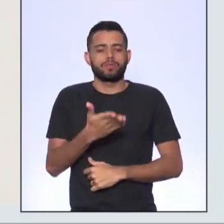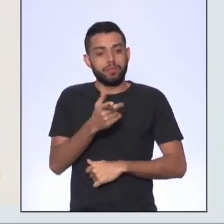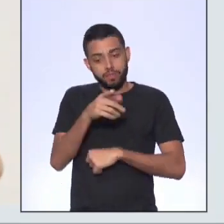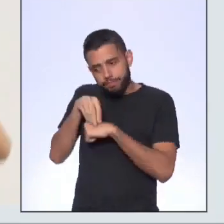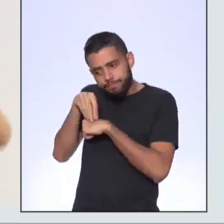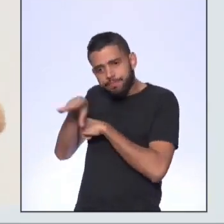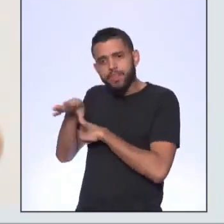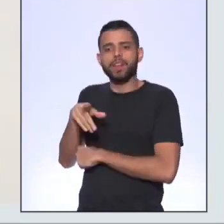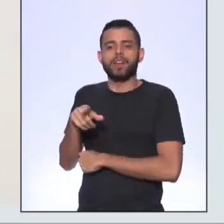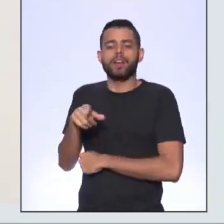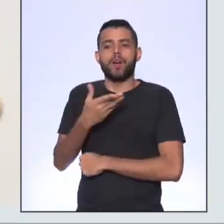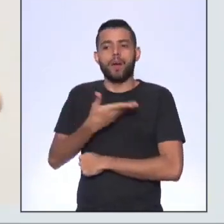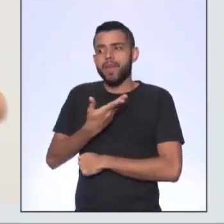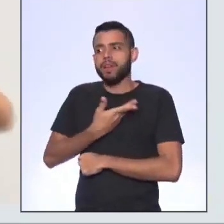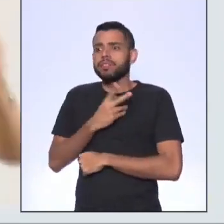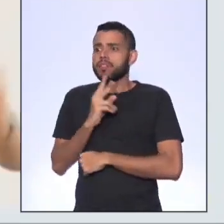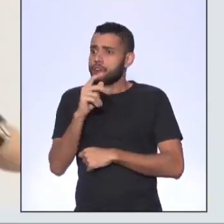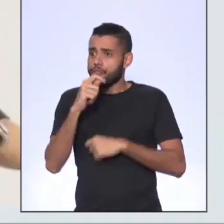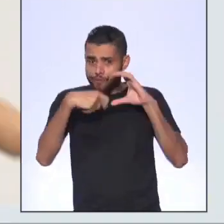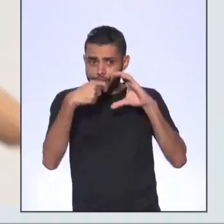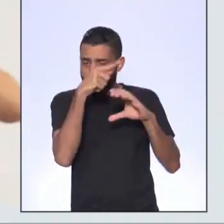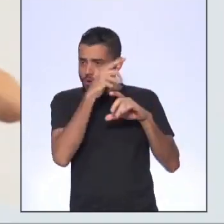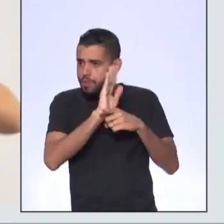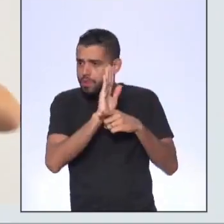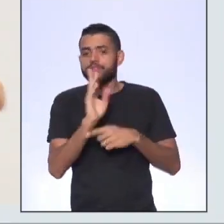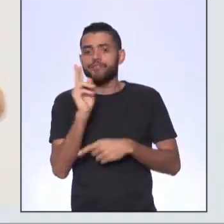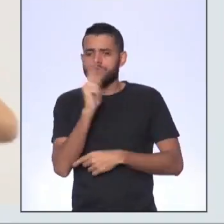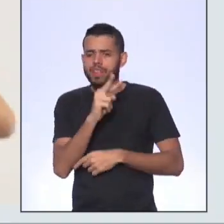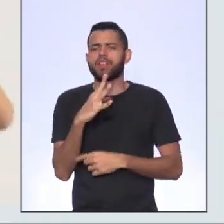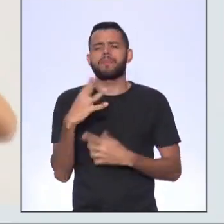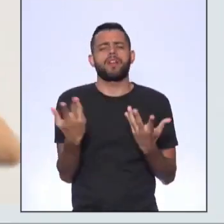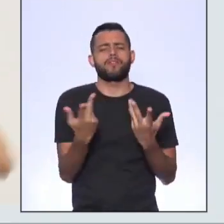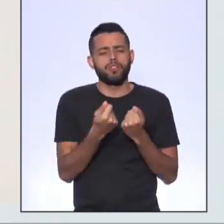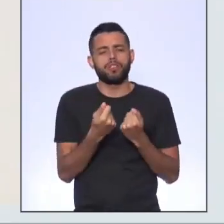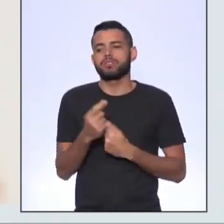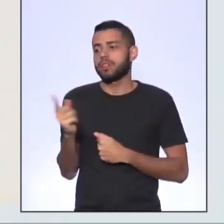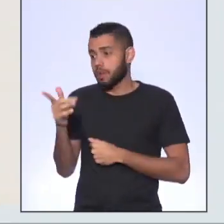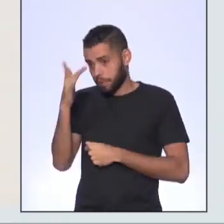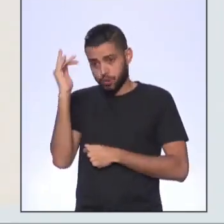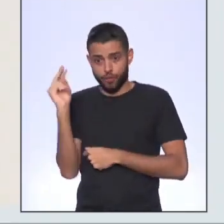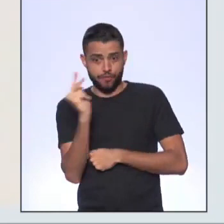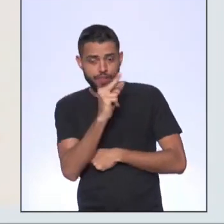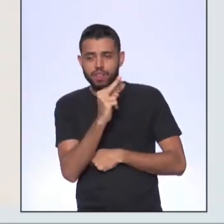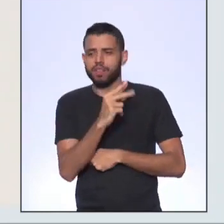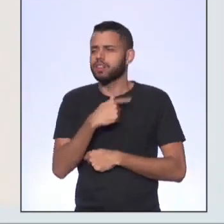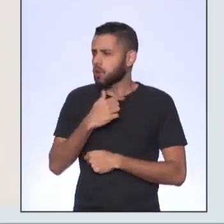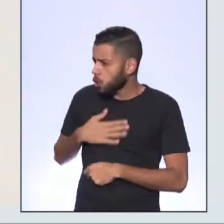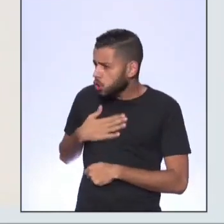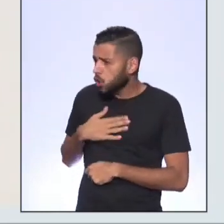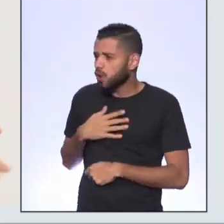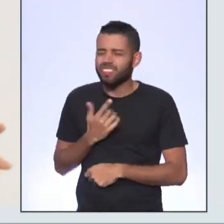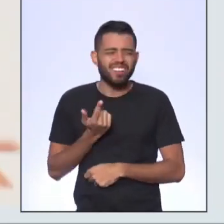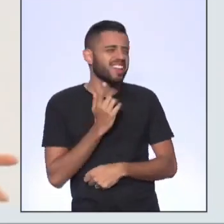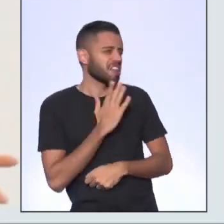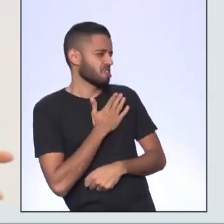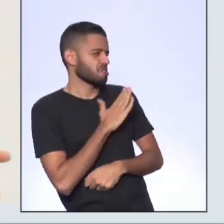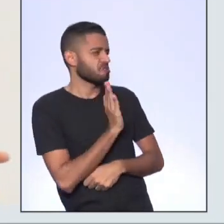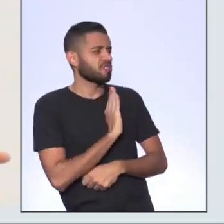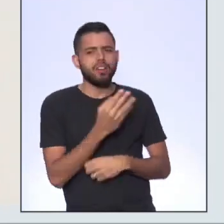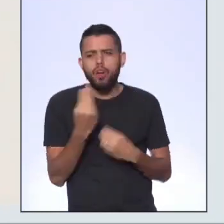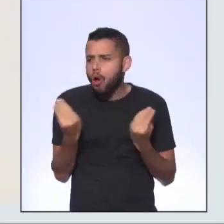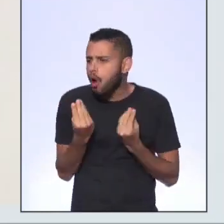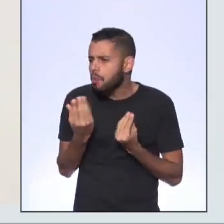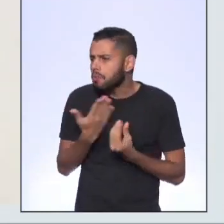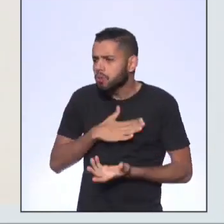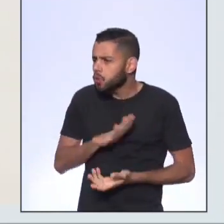para uma amiga, olha, você tem que assistir esse filme, é maravilhoso e tal. O amigo vai assistir e você chega, e aí, gostou? E o amigo, não gostei. Como assim não gostou?